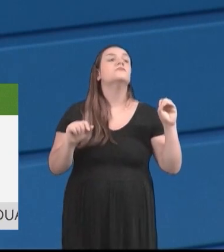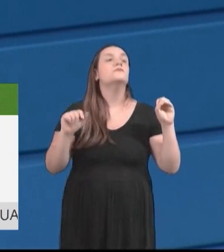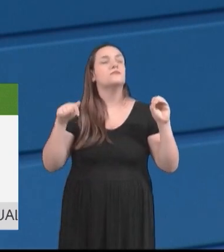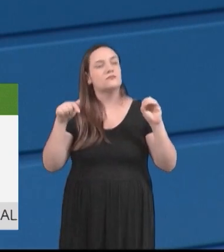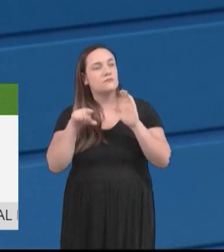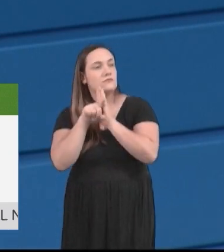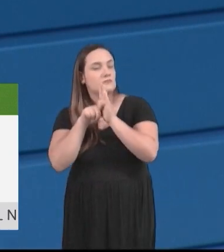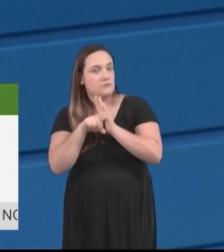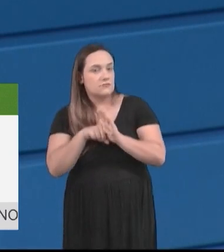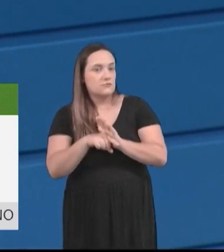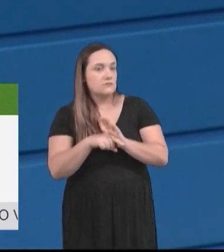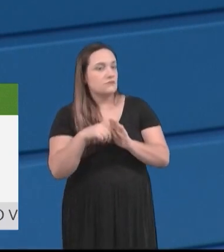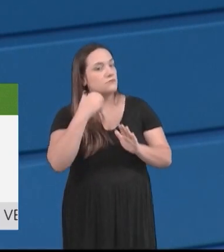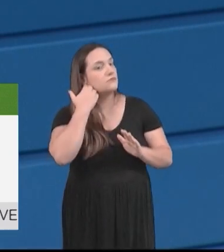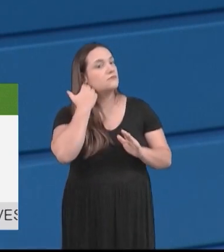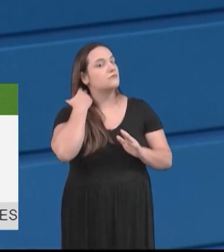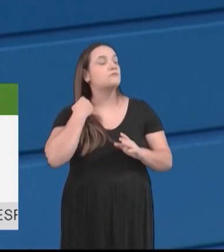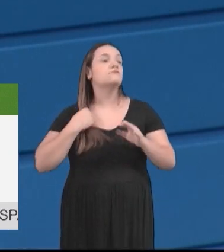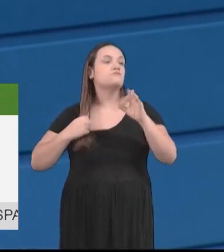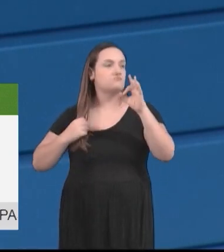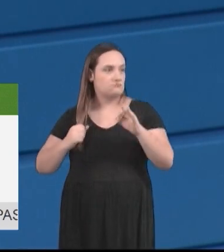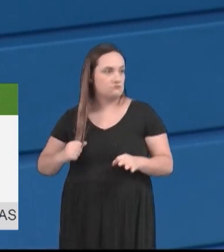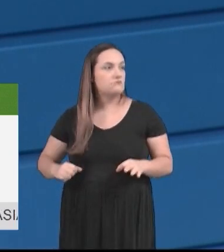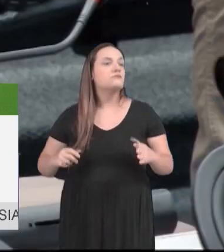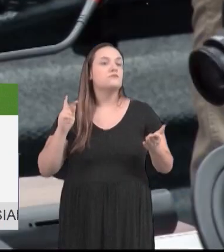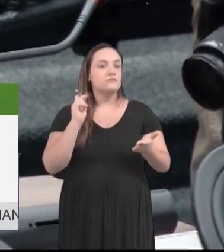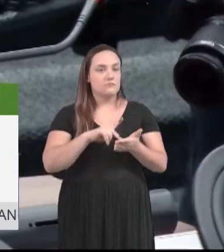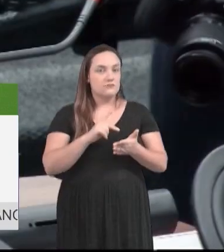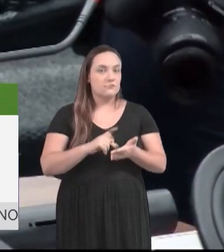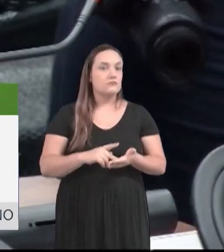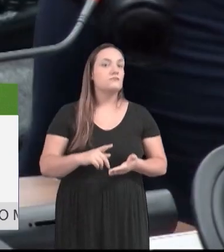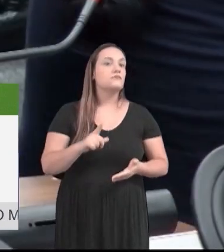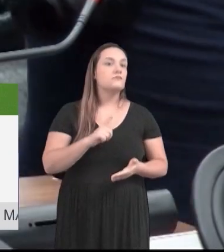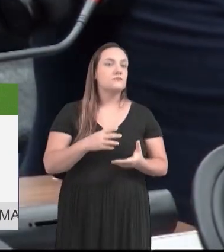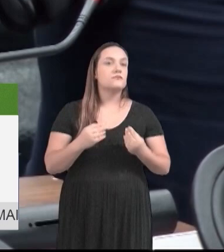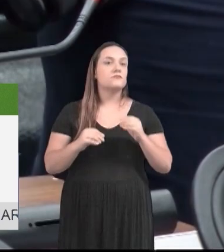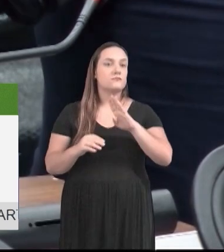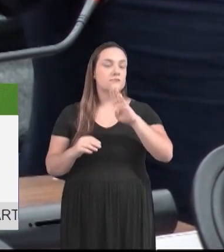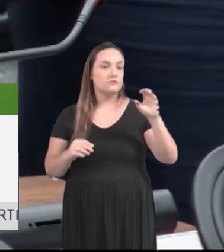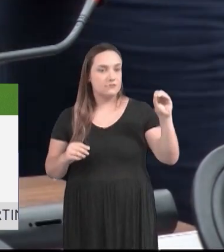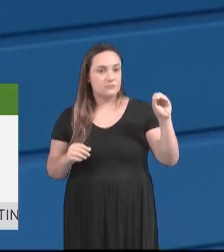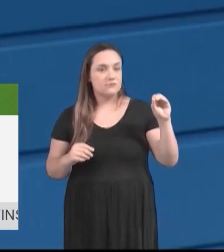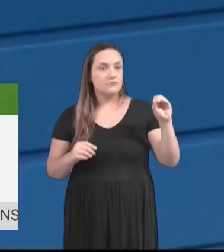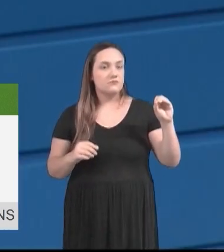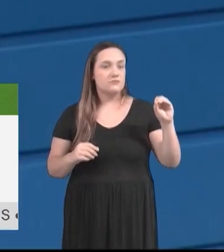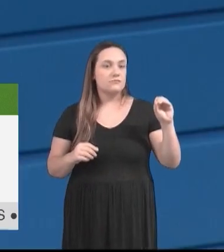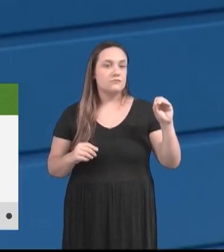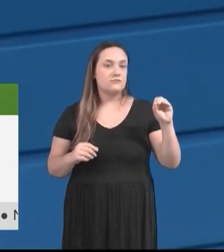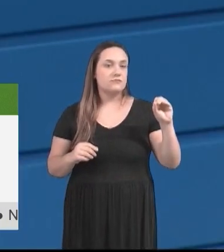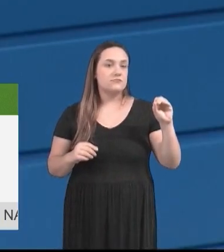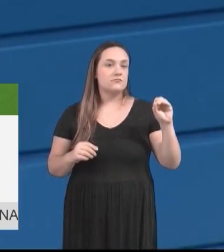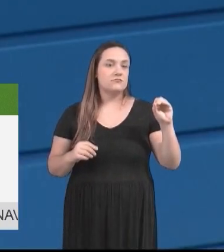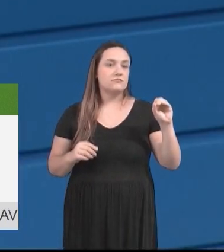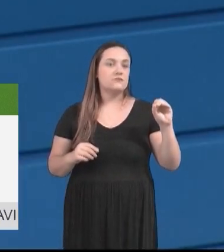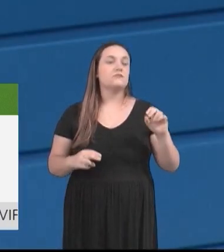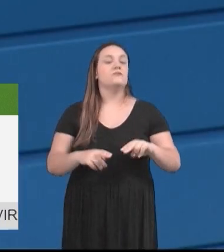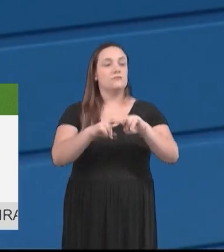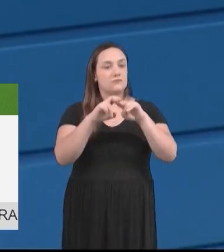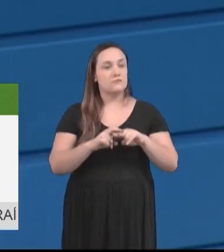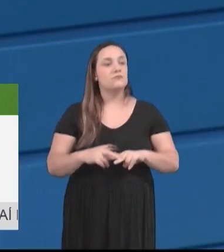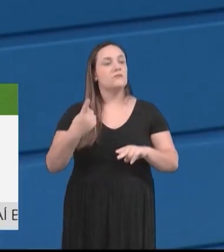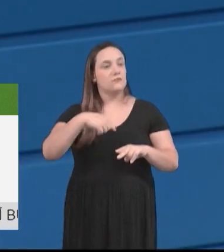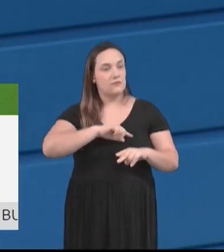dizer que a gente estava certo, as informações com relação à quantidade de boletins represados estava correta, e diante da